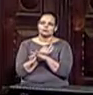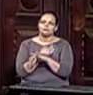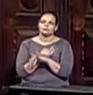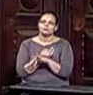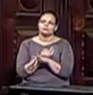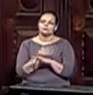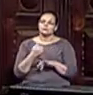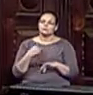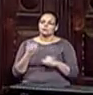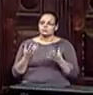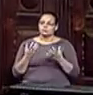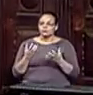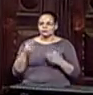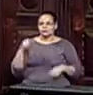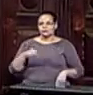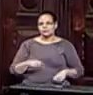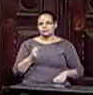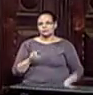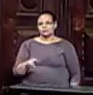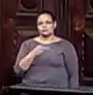Eu queria aqui, senhor presidente,